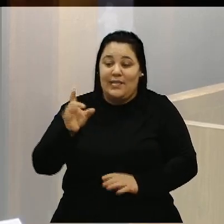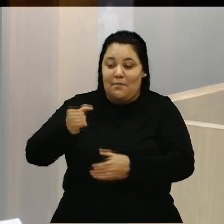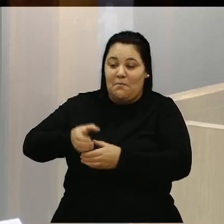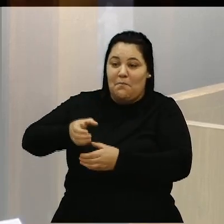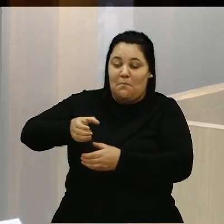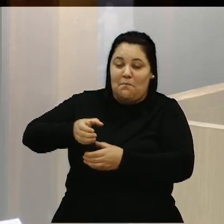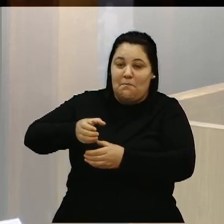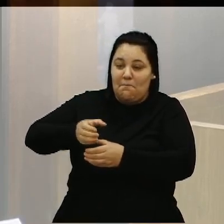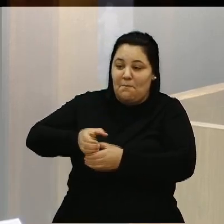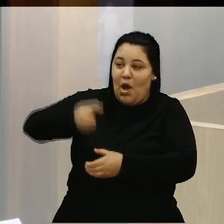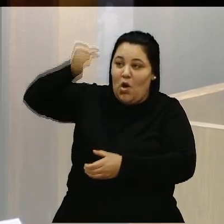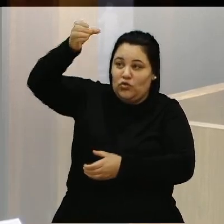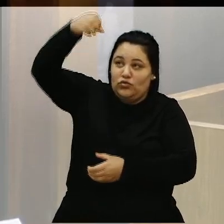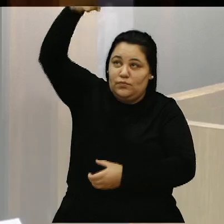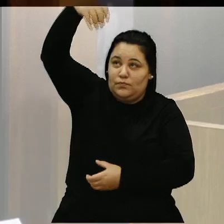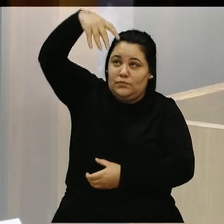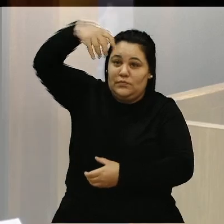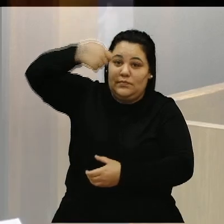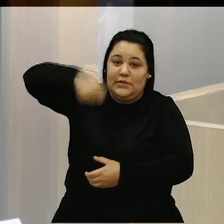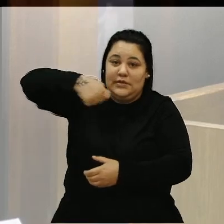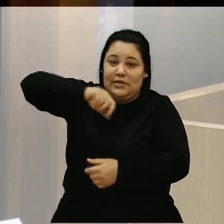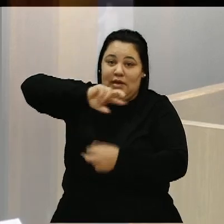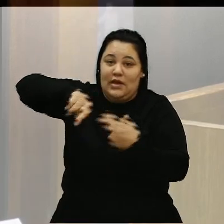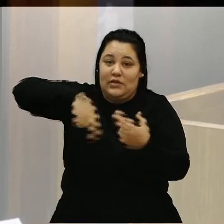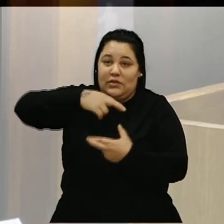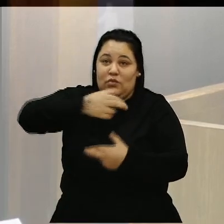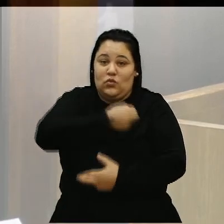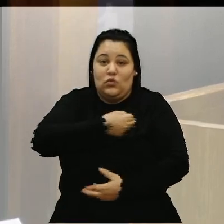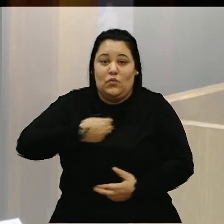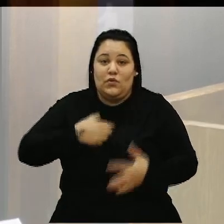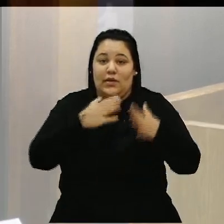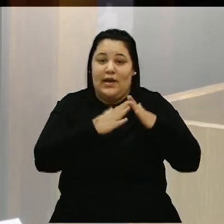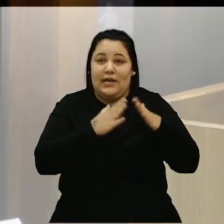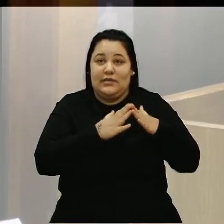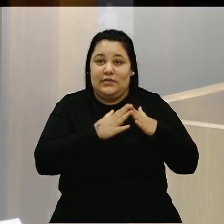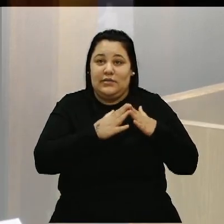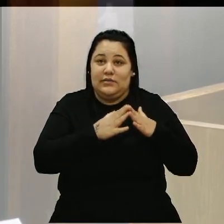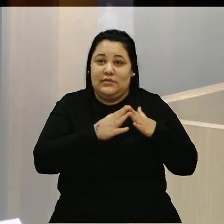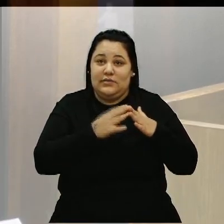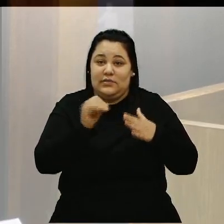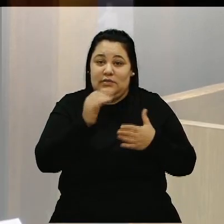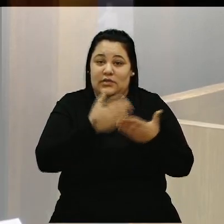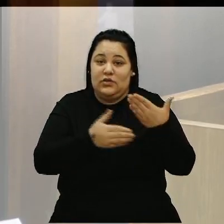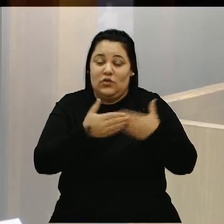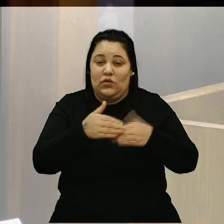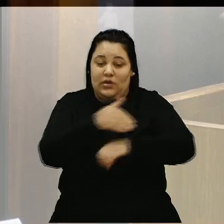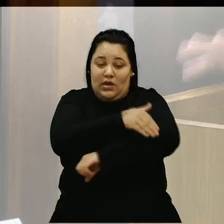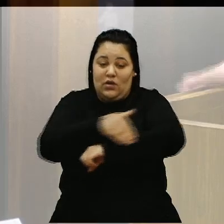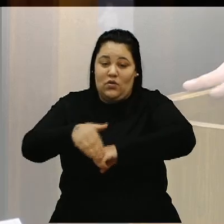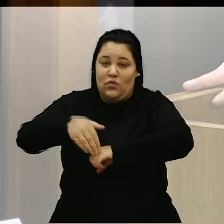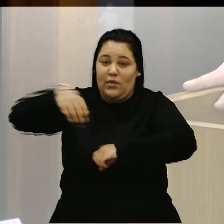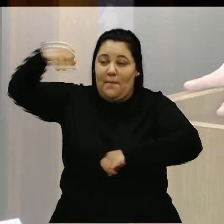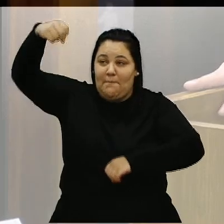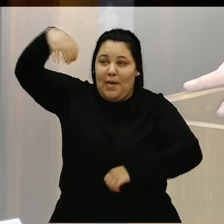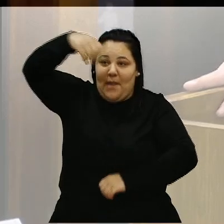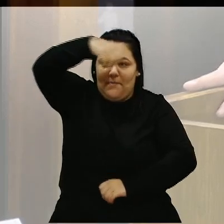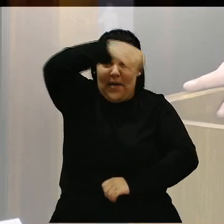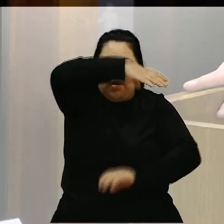estar relacionado com uma numeração de residência. Ou seja, se toda a rua está iluminação queimada,